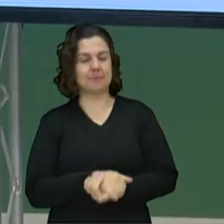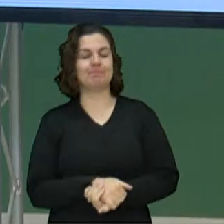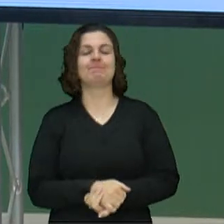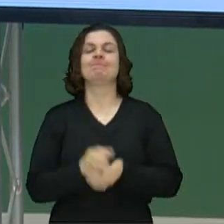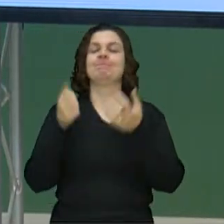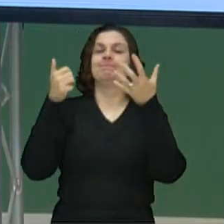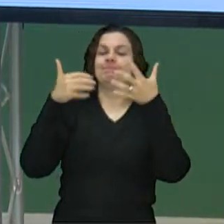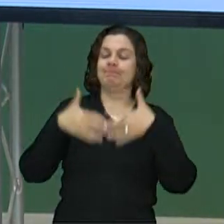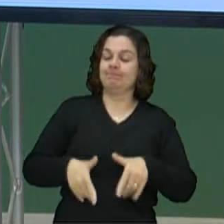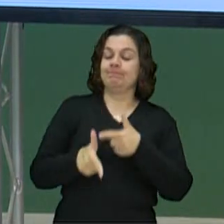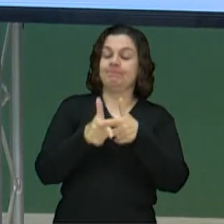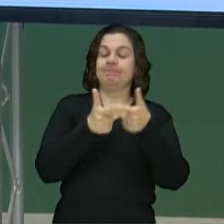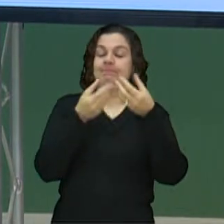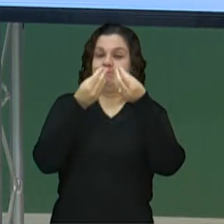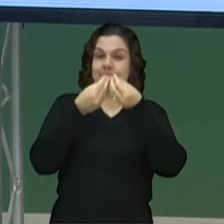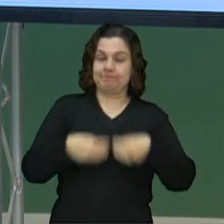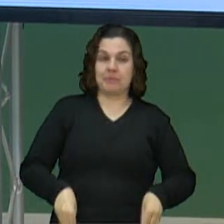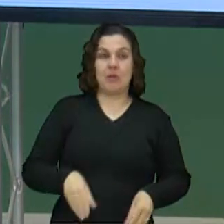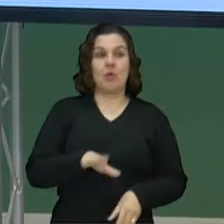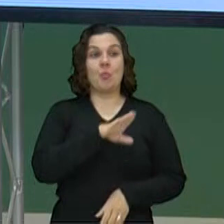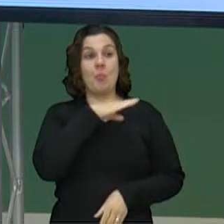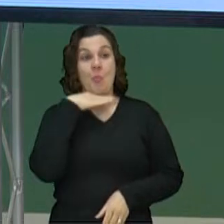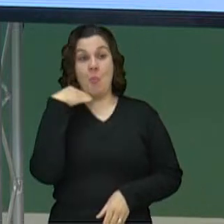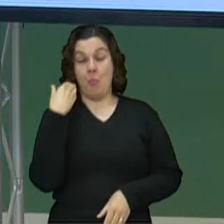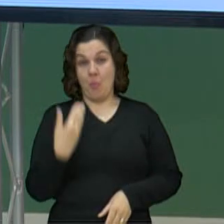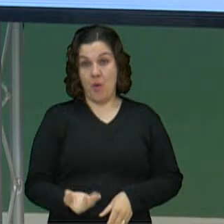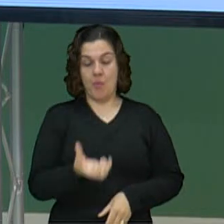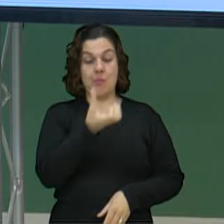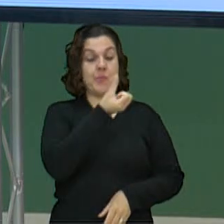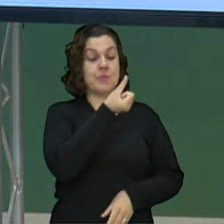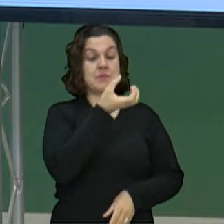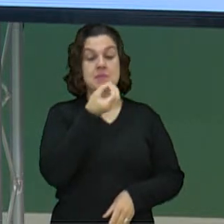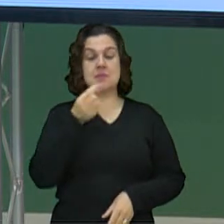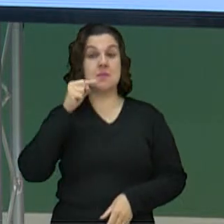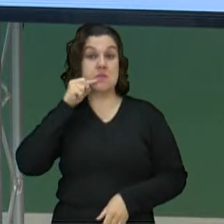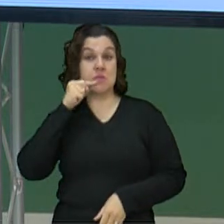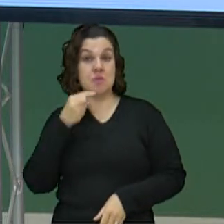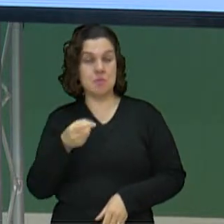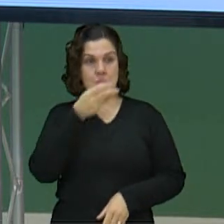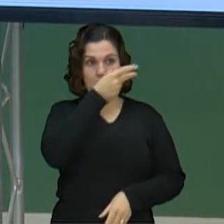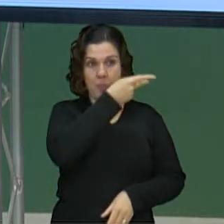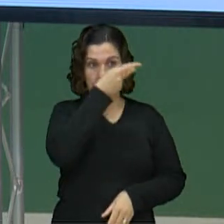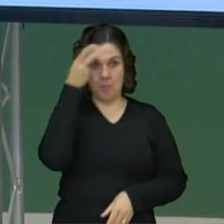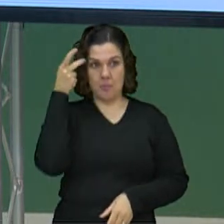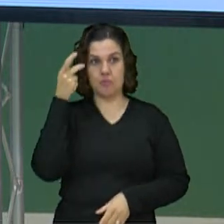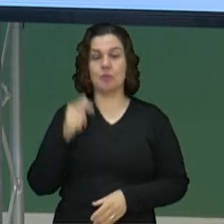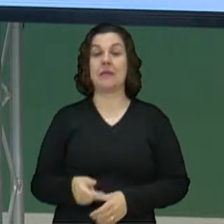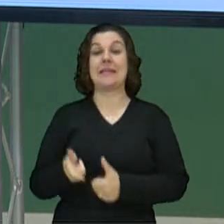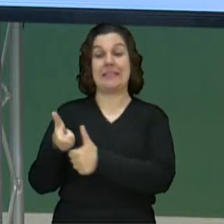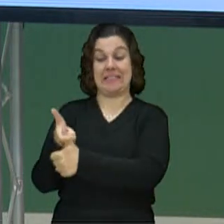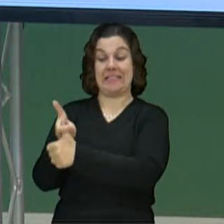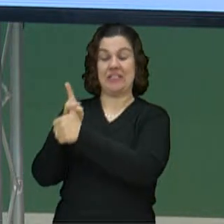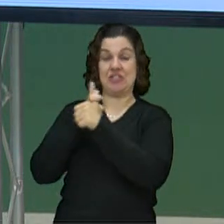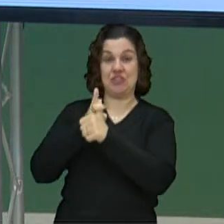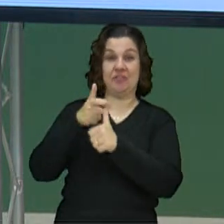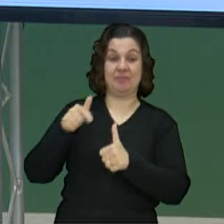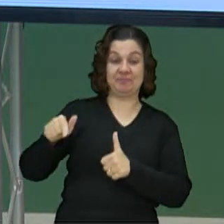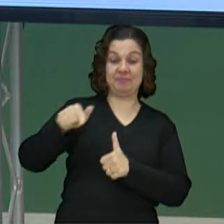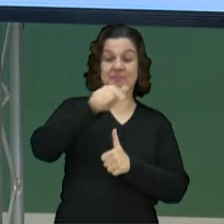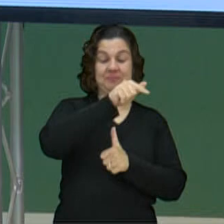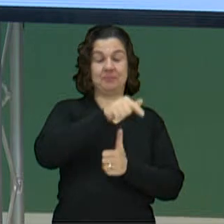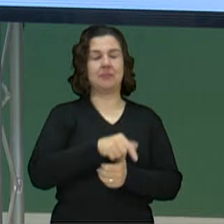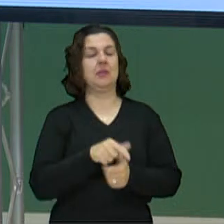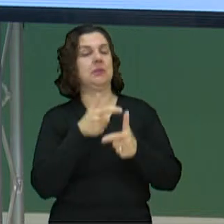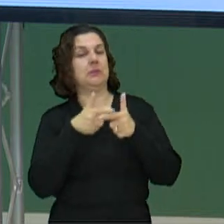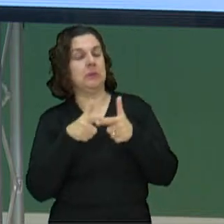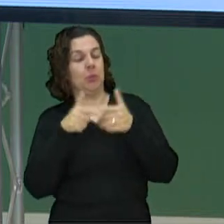grave situação, com a morte de mais de 600 mil pessoas e uma enorme dívida externa. Então, uma